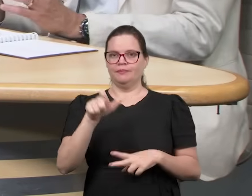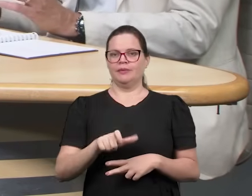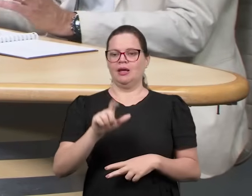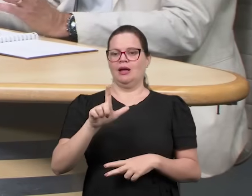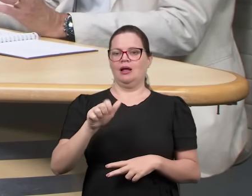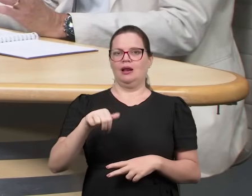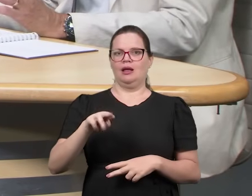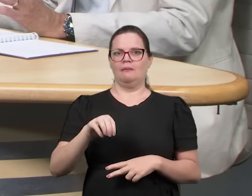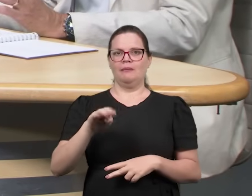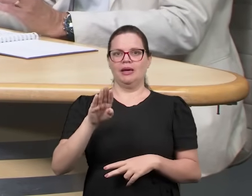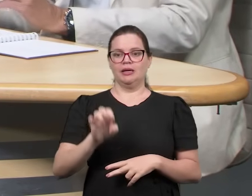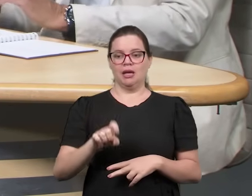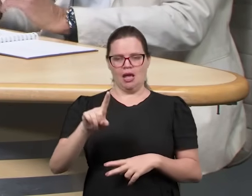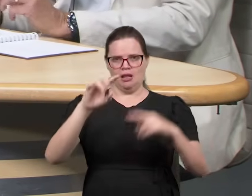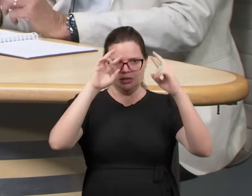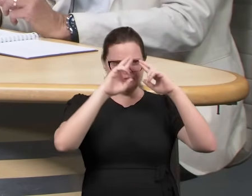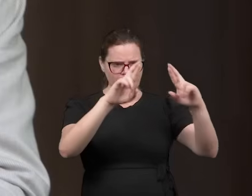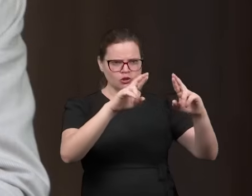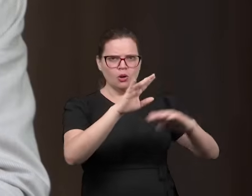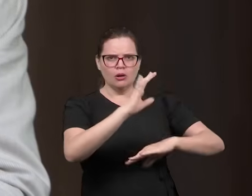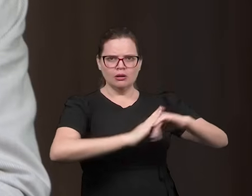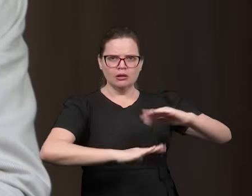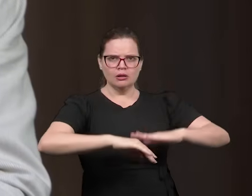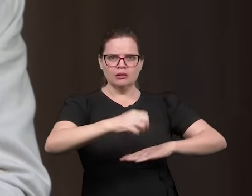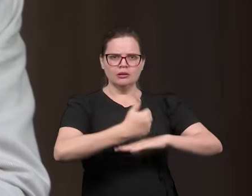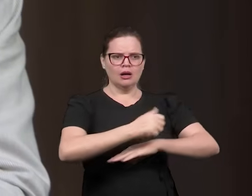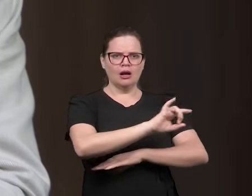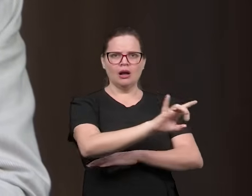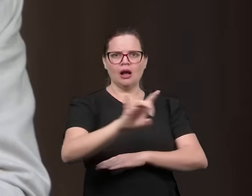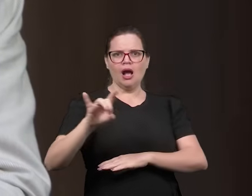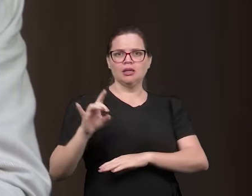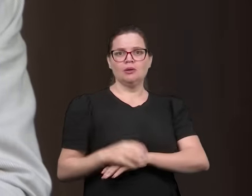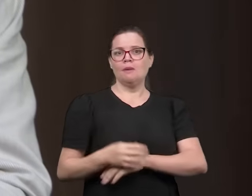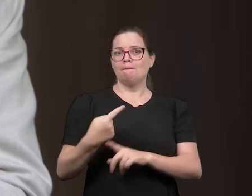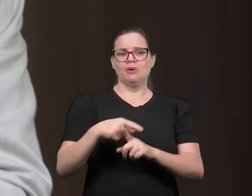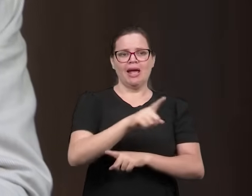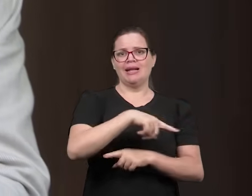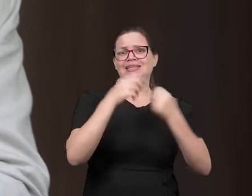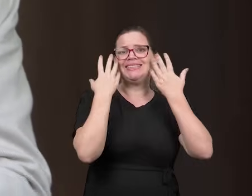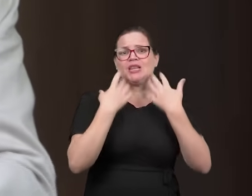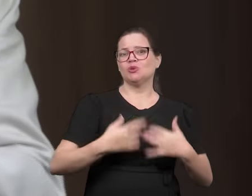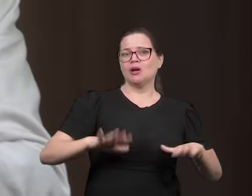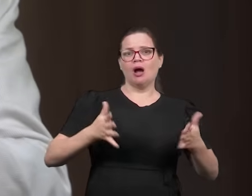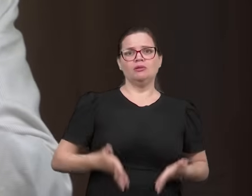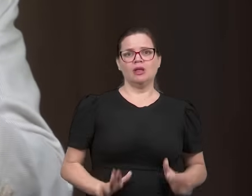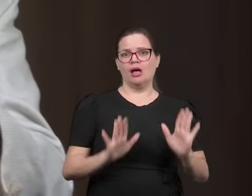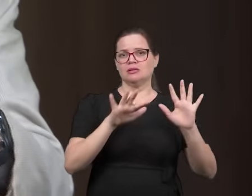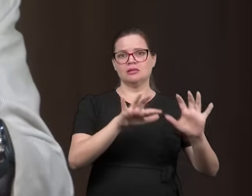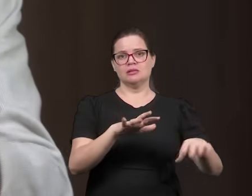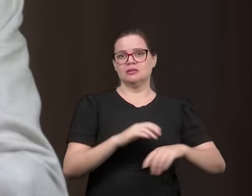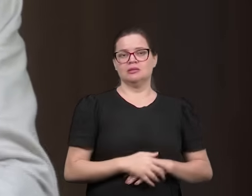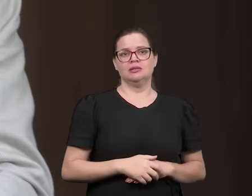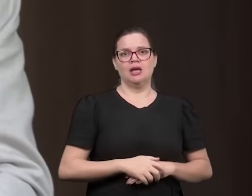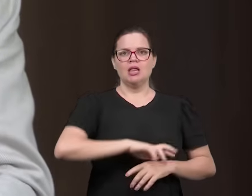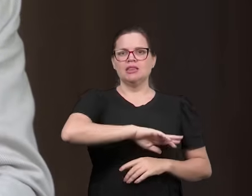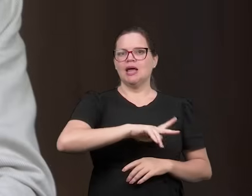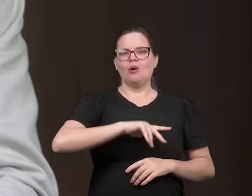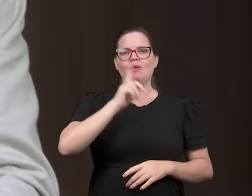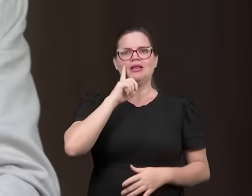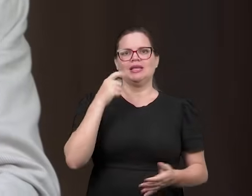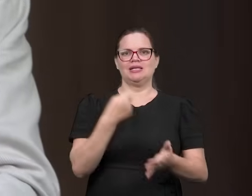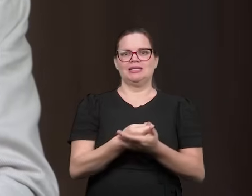Guilherme, respeitar o talento, porque na verdade o talento não é uma escolha pessoal. Exato. Tem muitas coisas que eu gostaria de ser talentoso e não